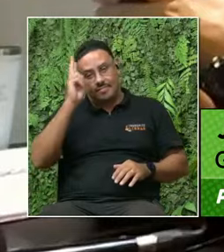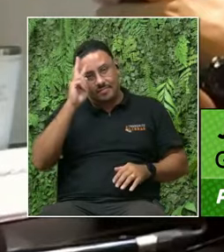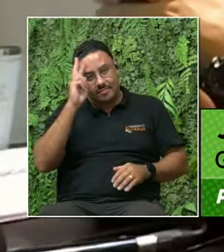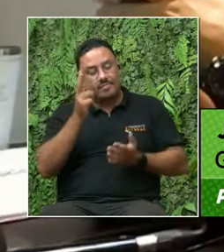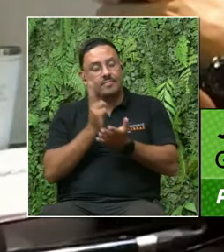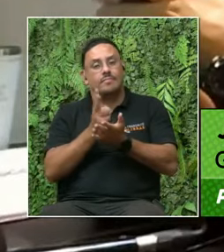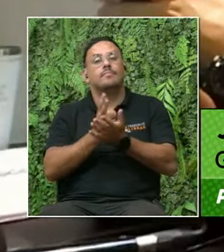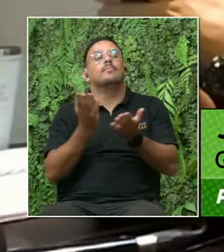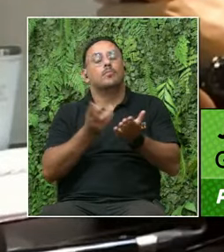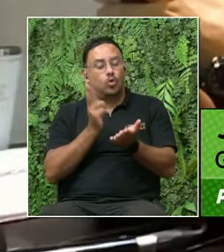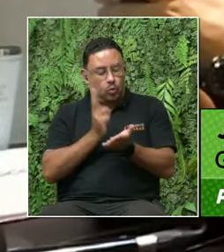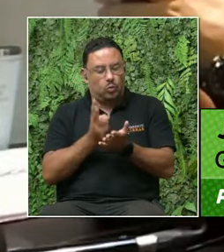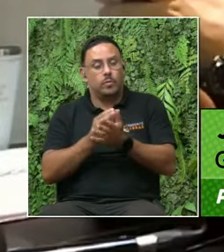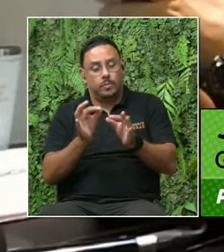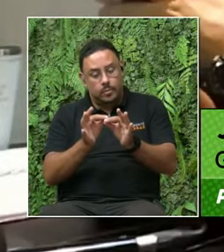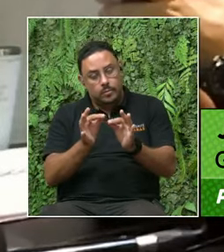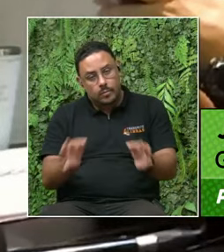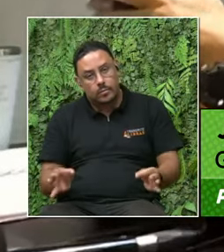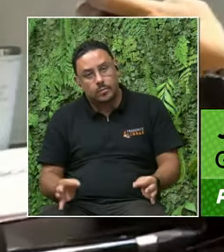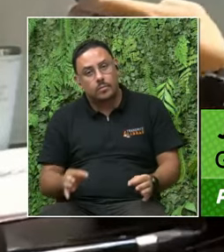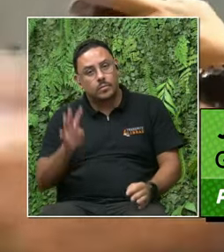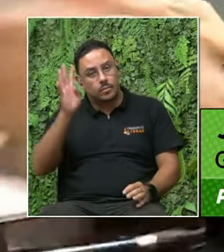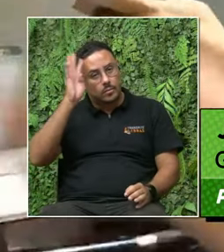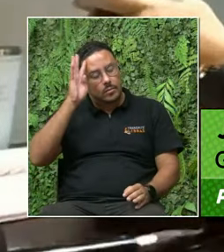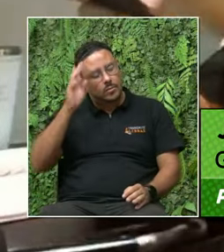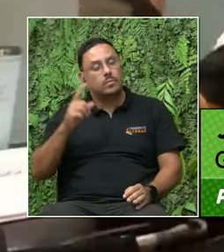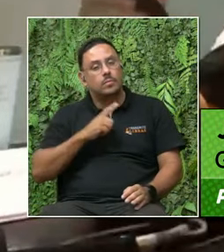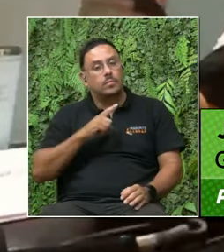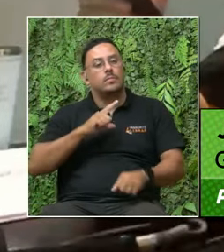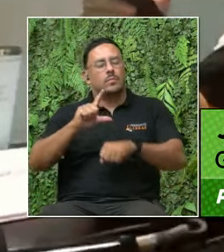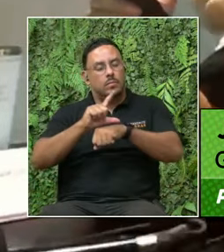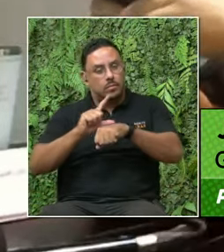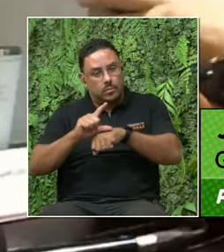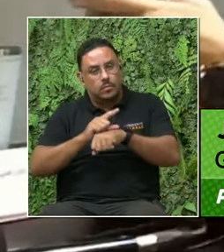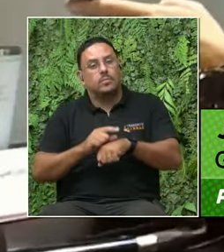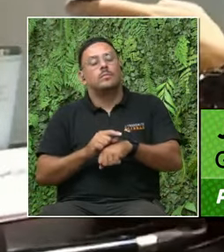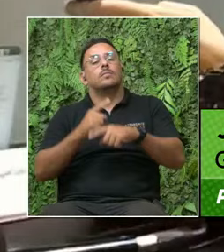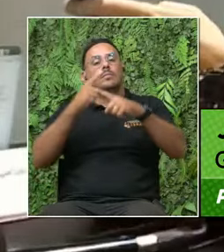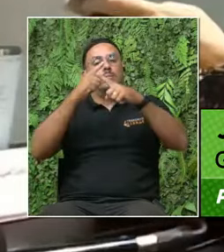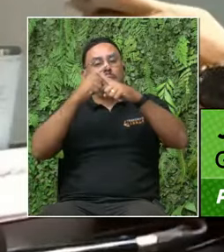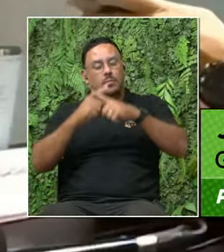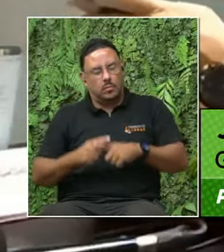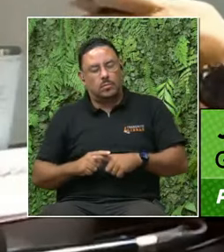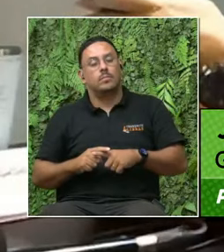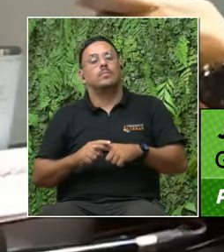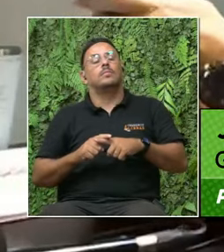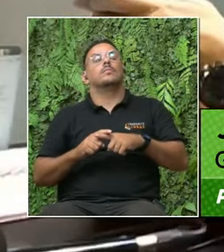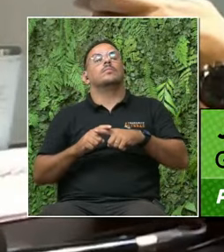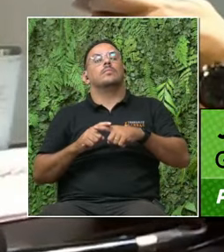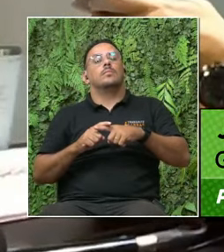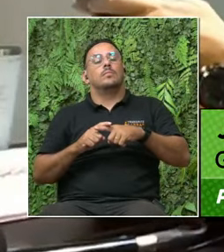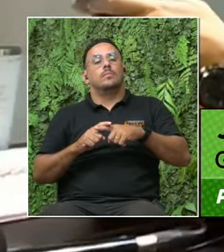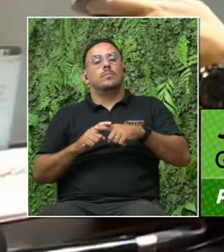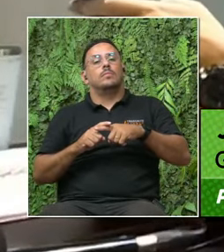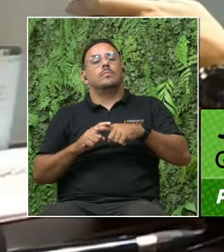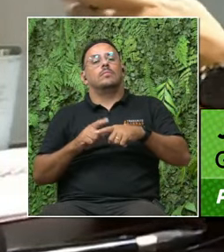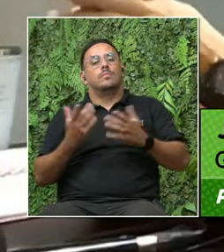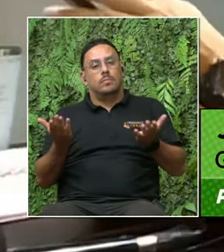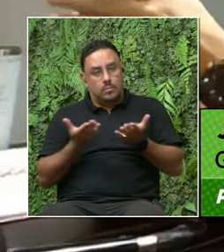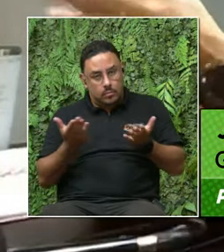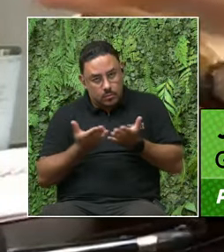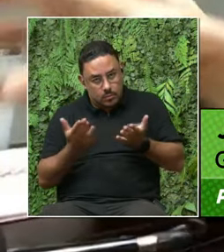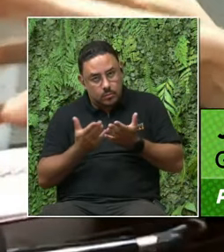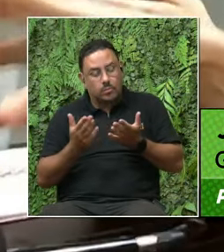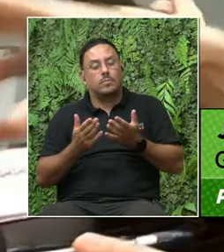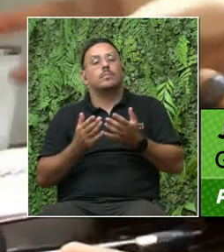gente tem que ter os pés no chão quarta-feira já tem Libertadores querendo ou não é um campeonato estadual as competições mais importantes começam